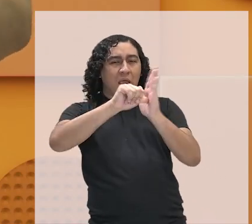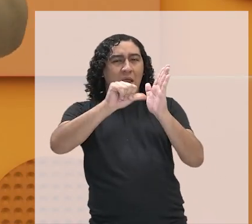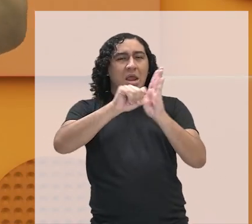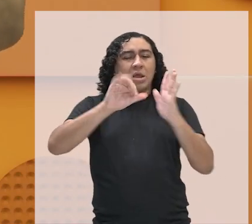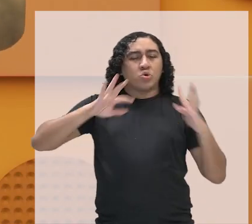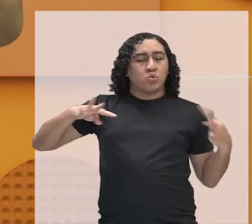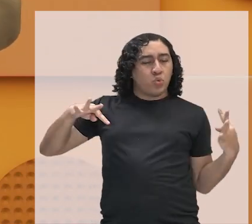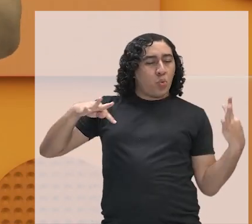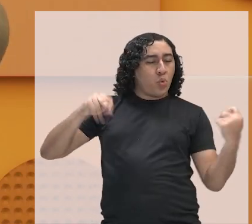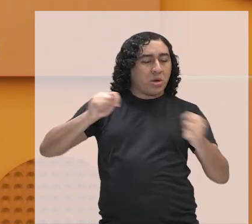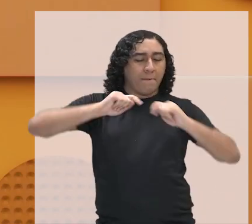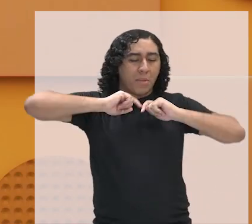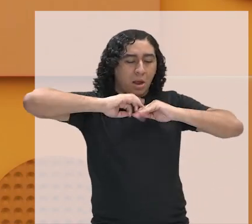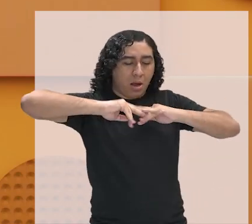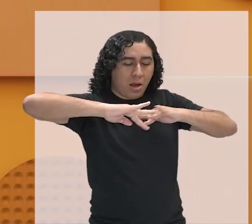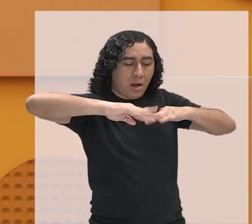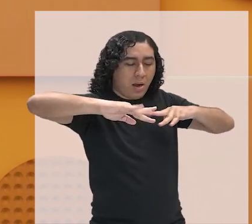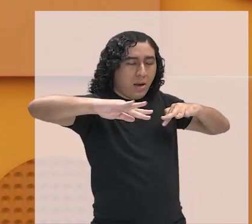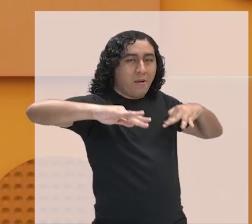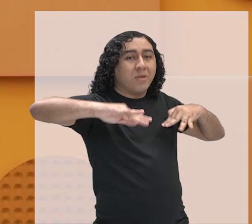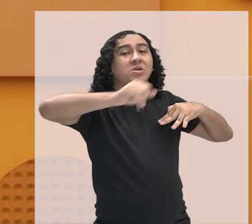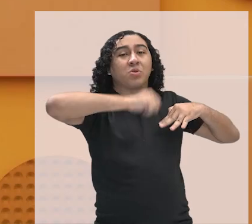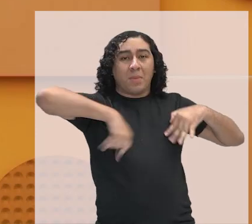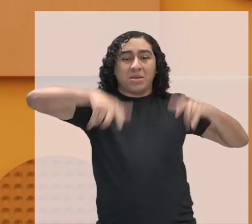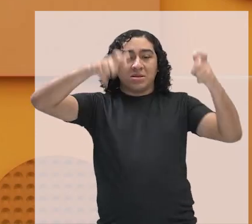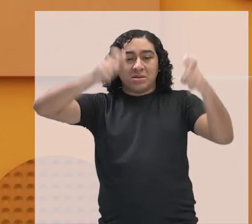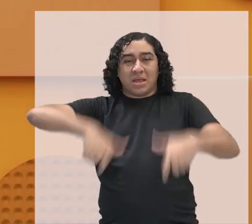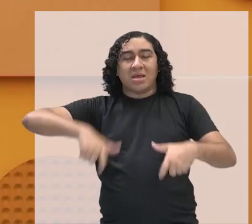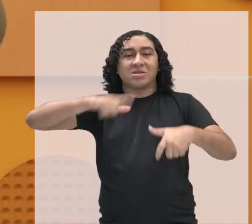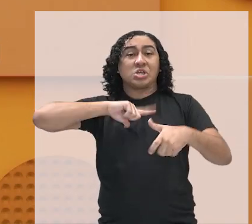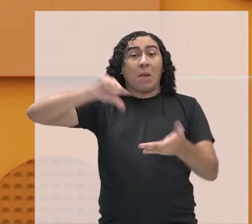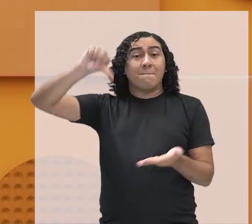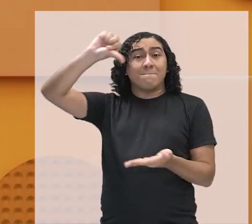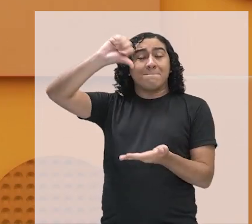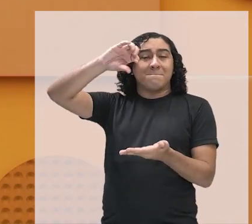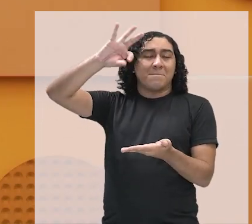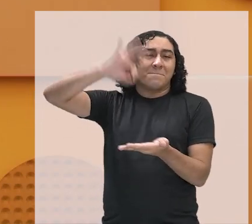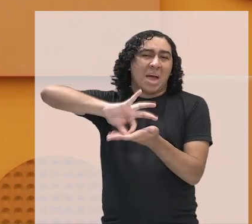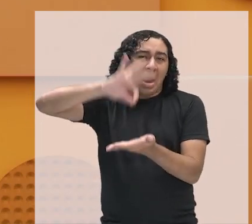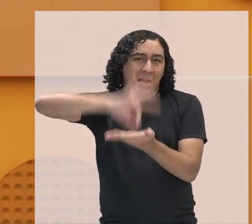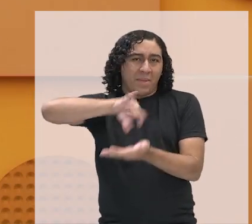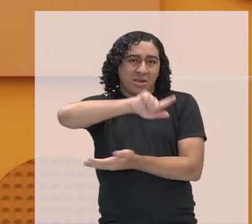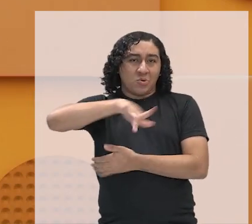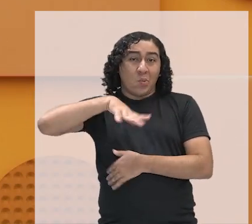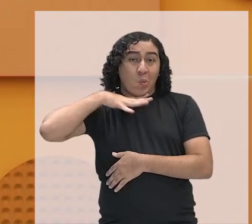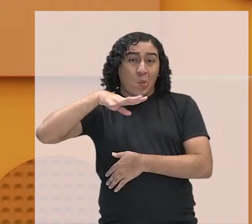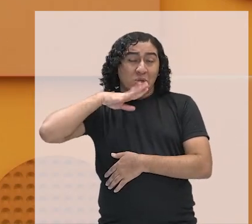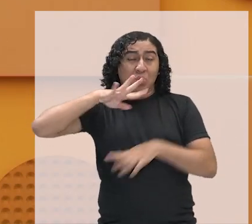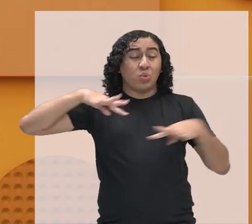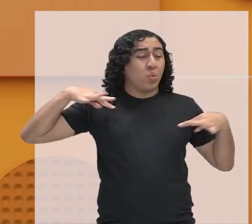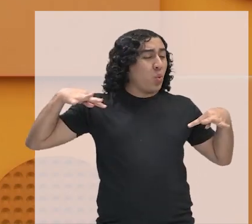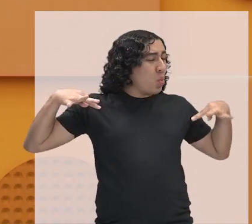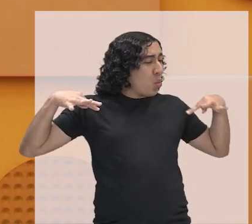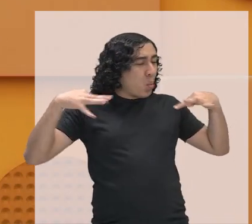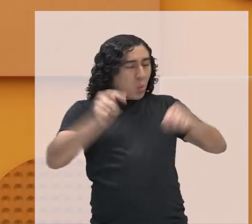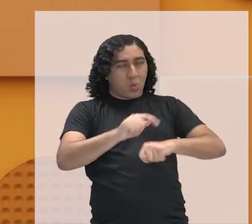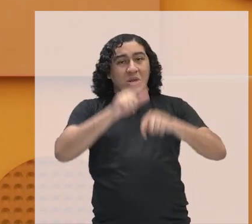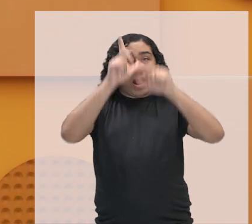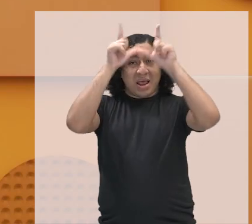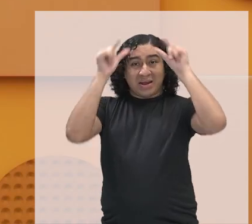a vasta extensão territorial, existiam mapas, então eles conheciam ali toda essa parte da Grécia.